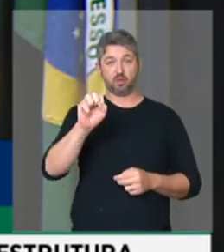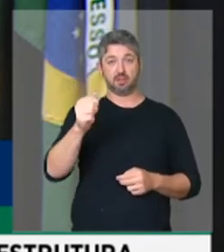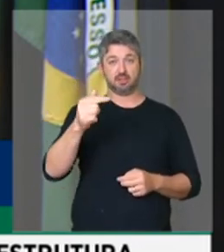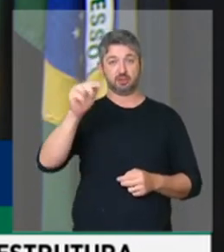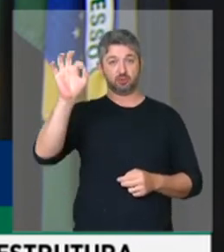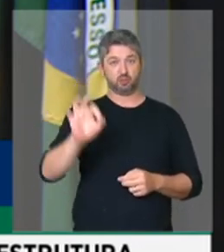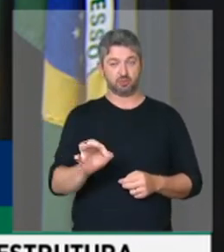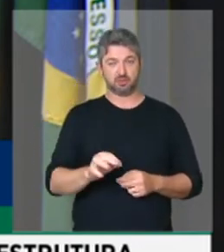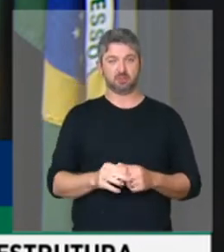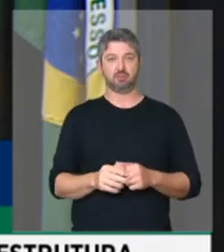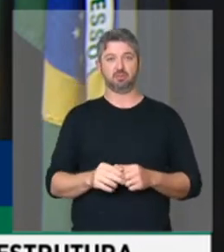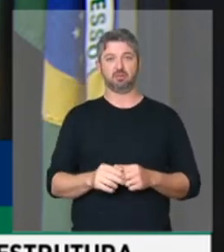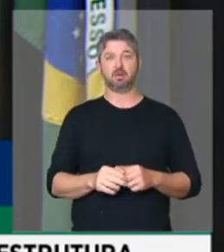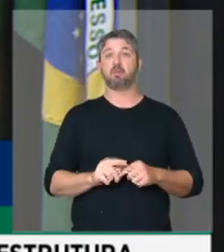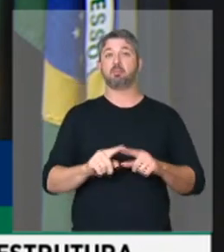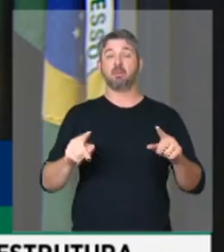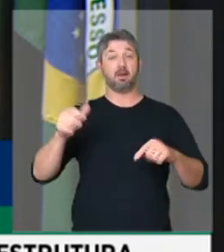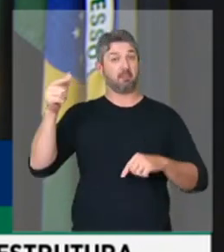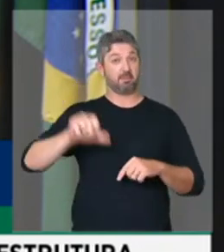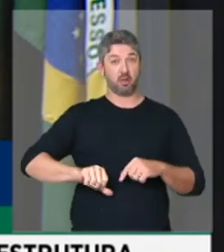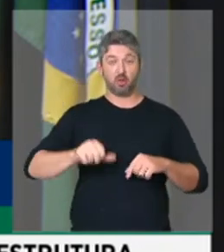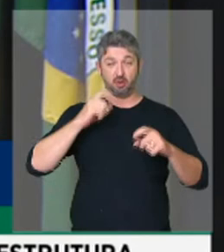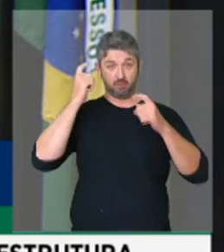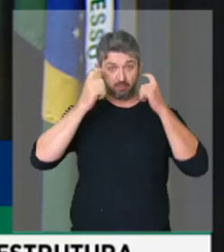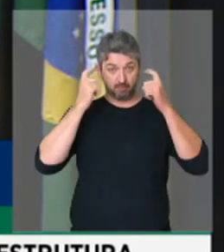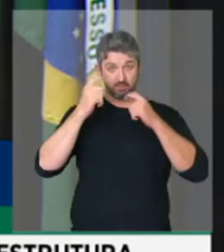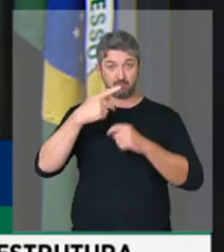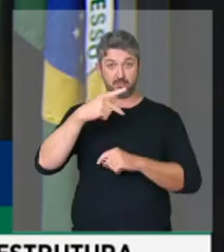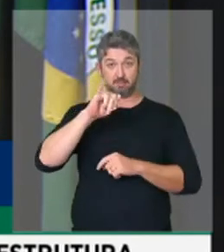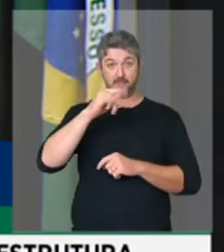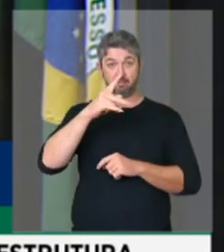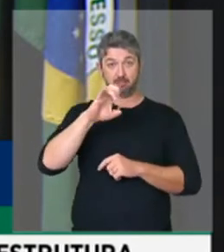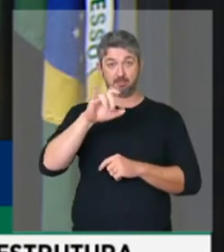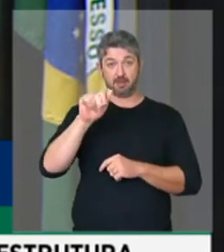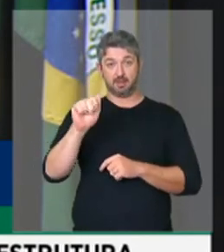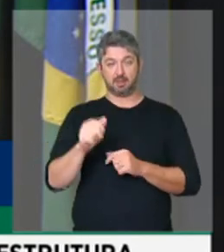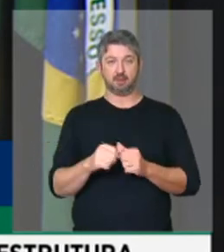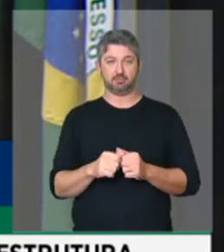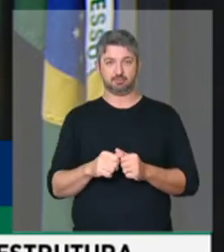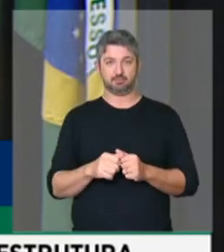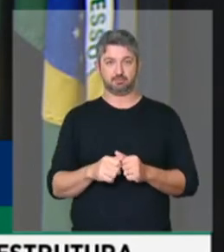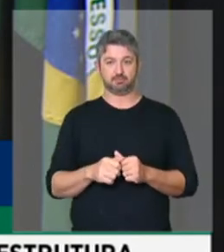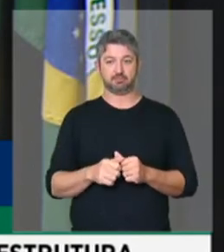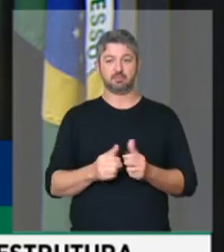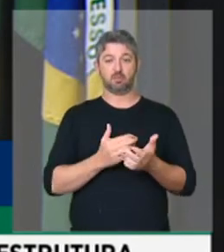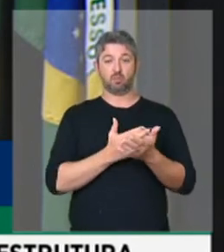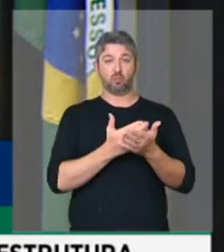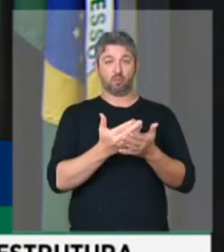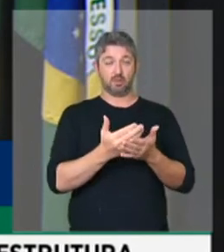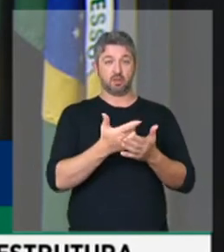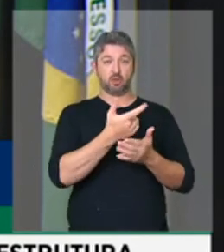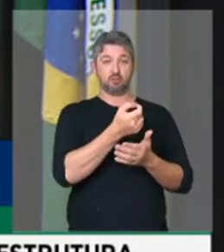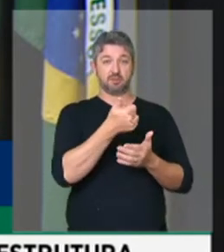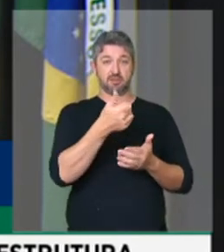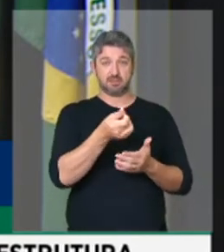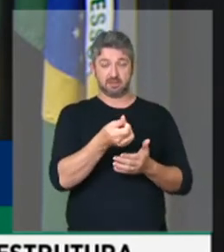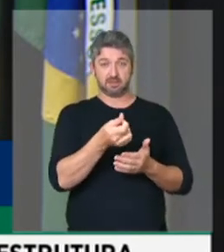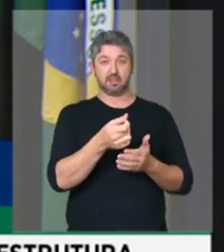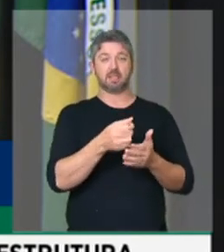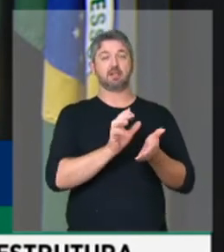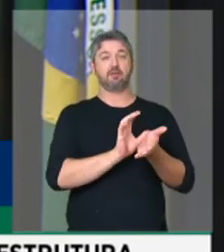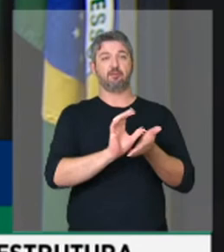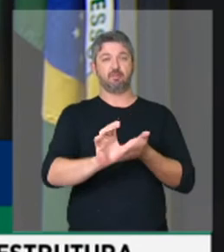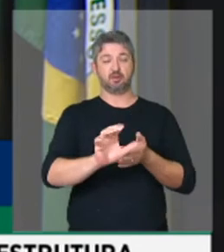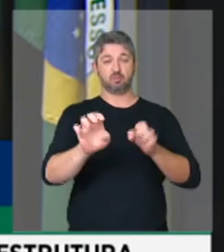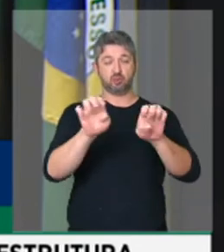Mais preocupante ainda, é um estudo do IPEA, que mostra que a partir de 2016, o nosso investimento